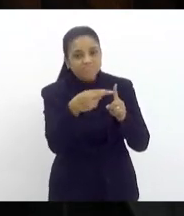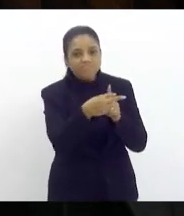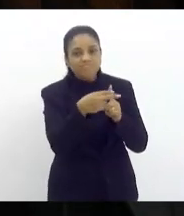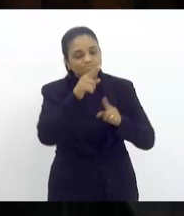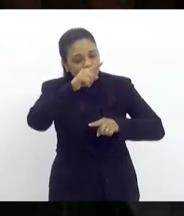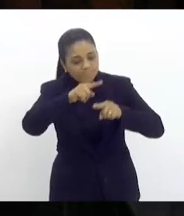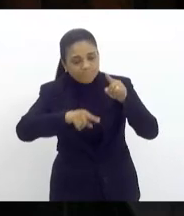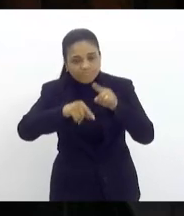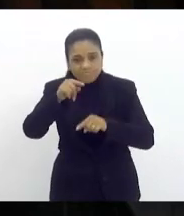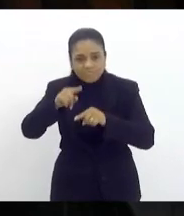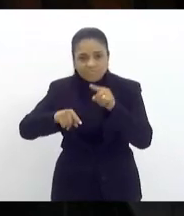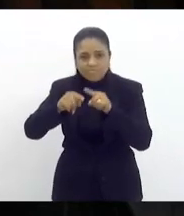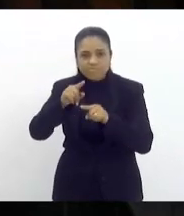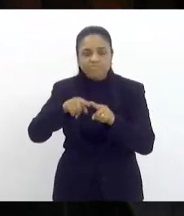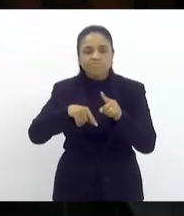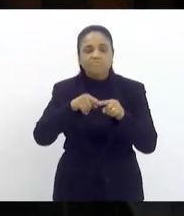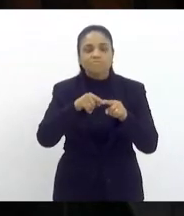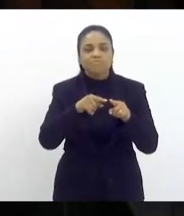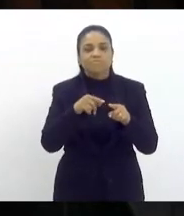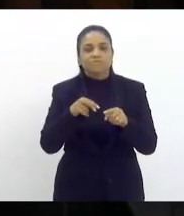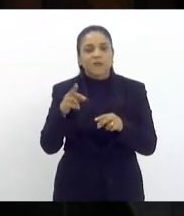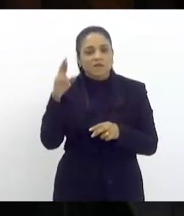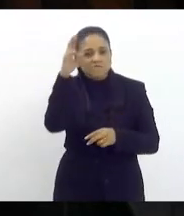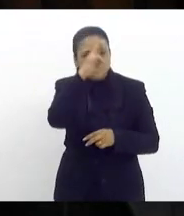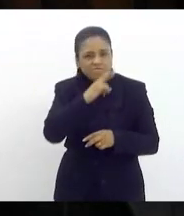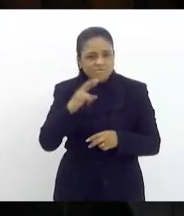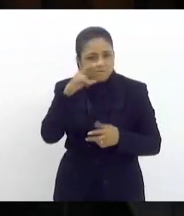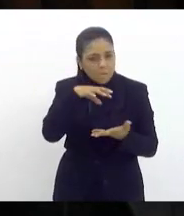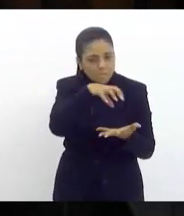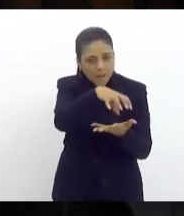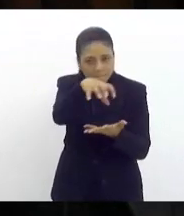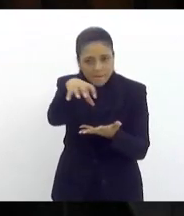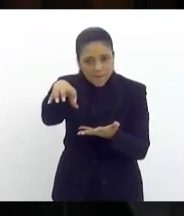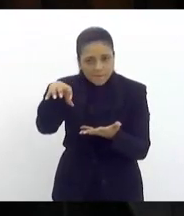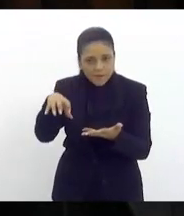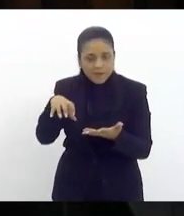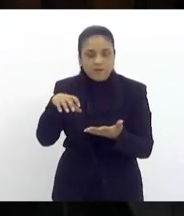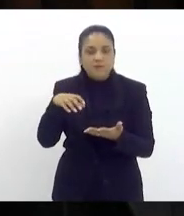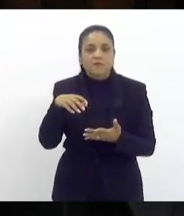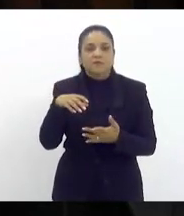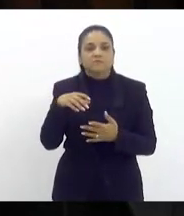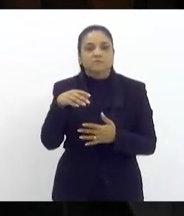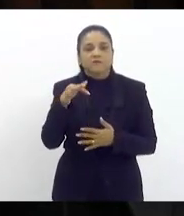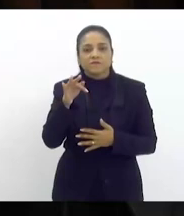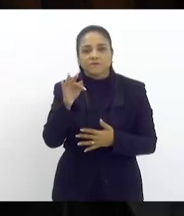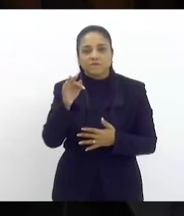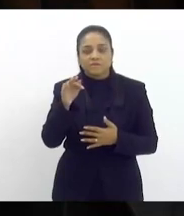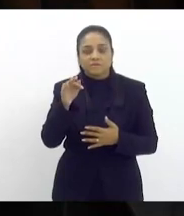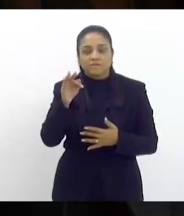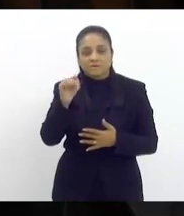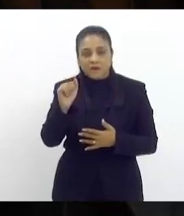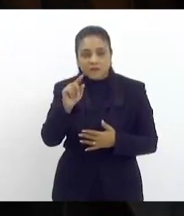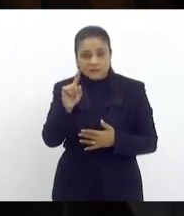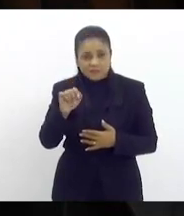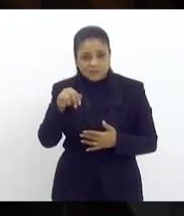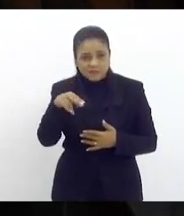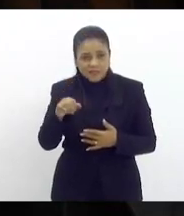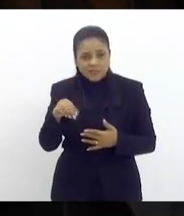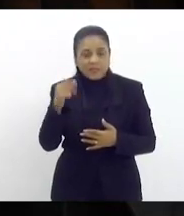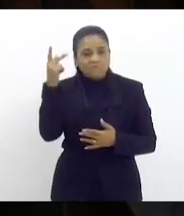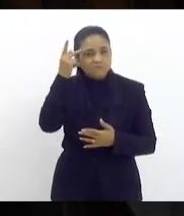controle fiscal da Secretaria de Estado de Fazenda, de Angapi, que é divisa com São Paulo,